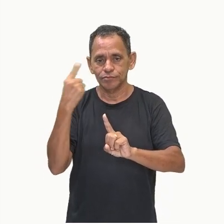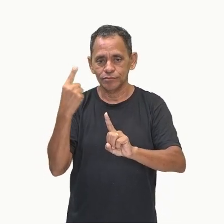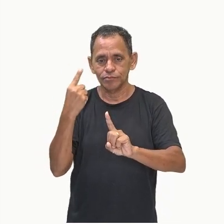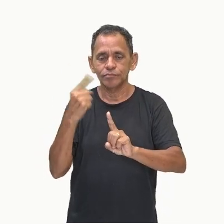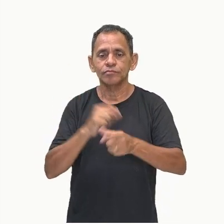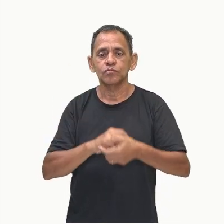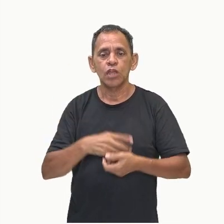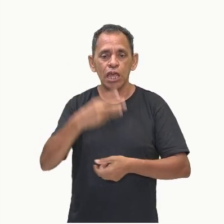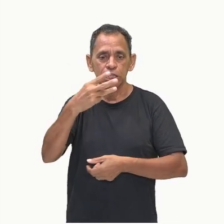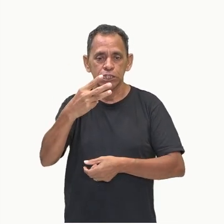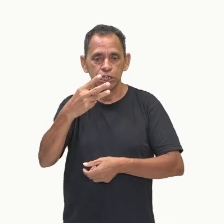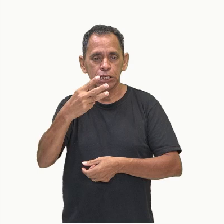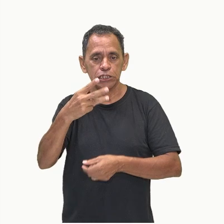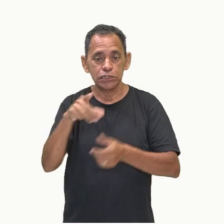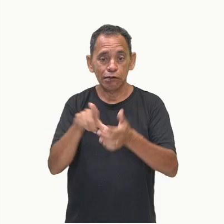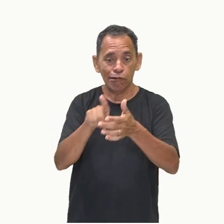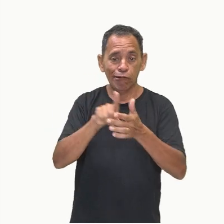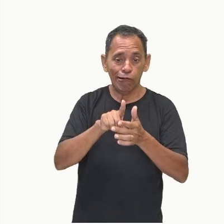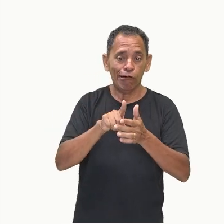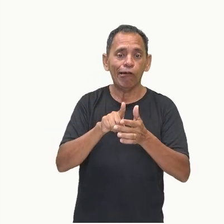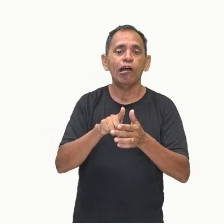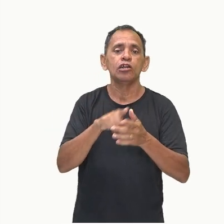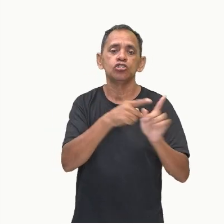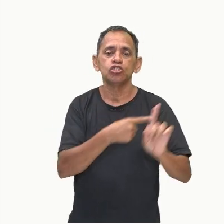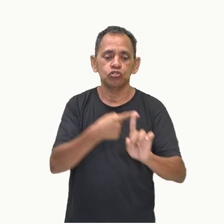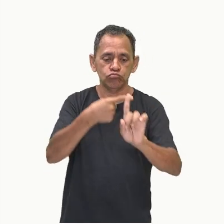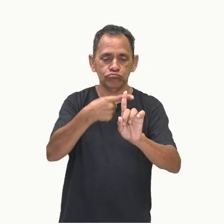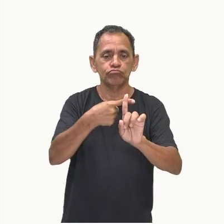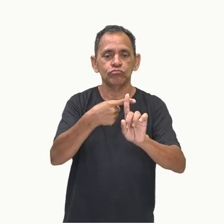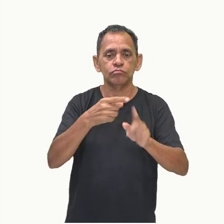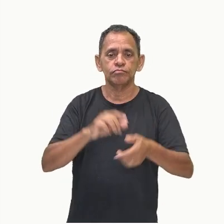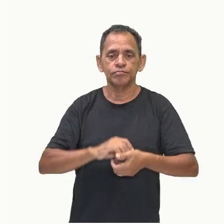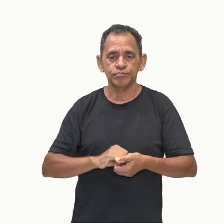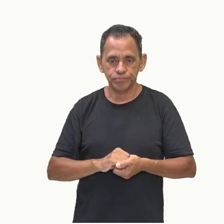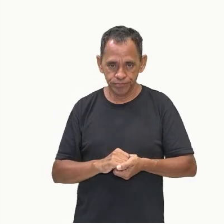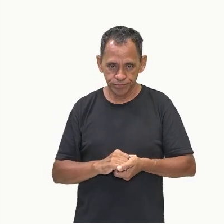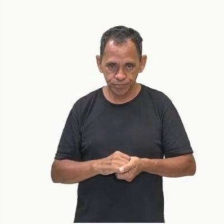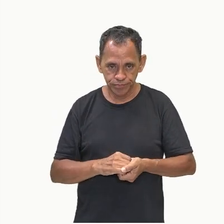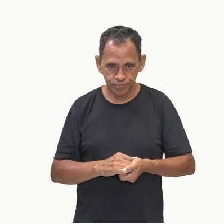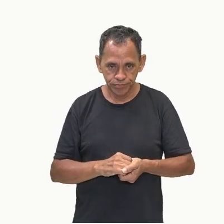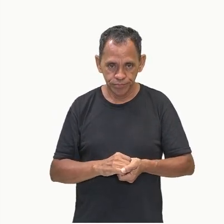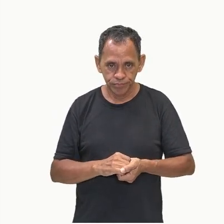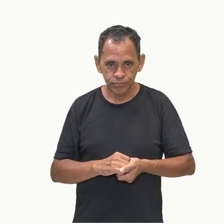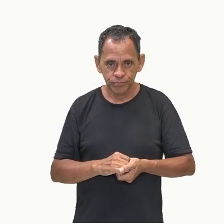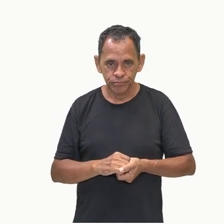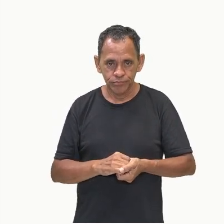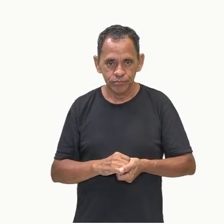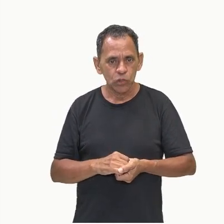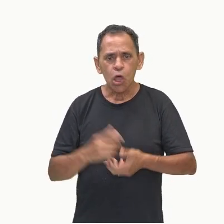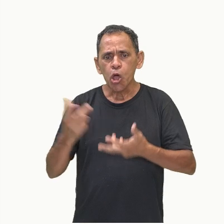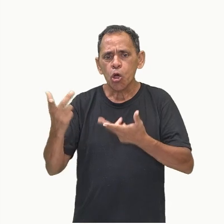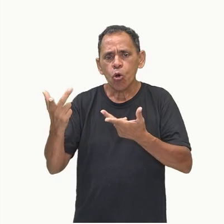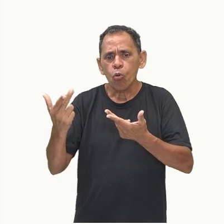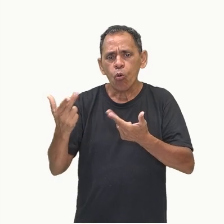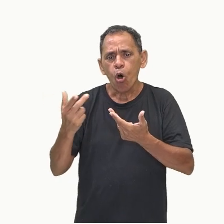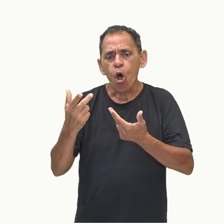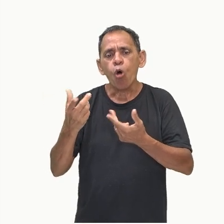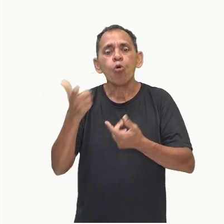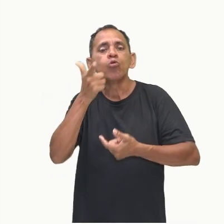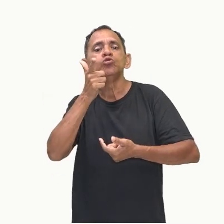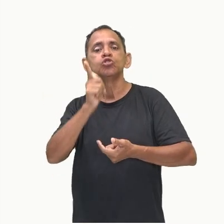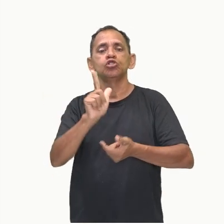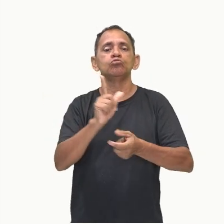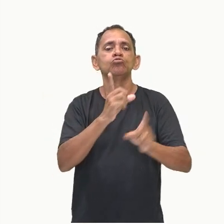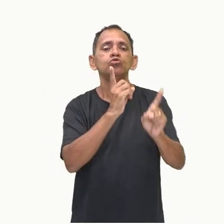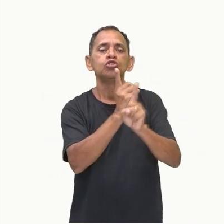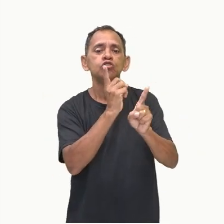tá bom e o t tá se repetindo aqui então é dessa maneira que nós vamos identificar as grandezas e